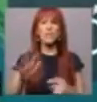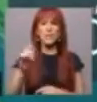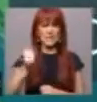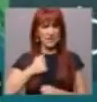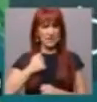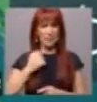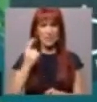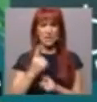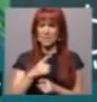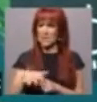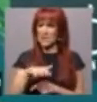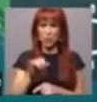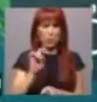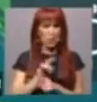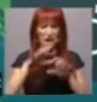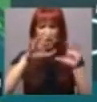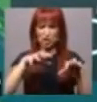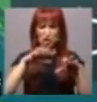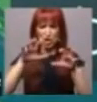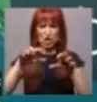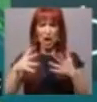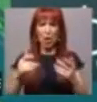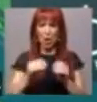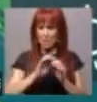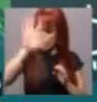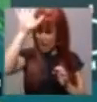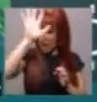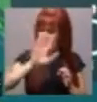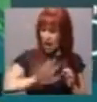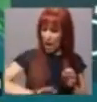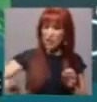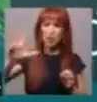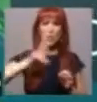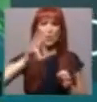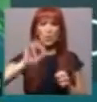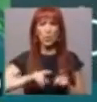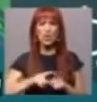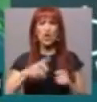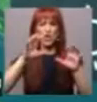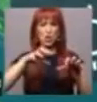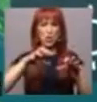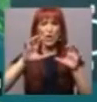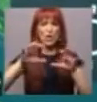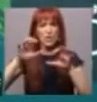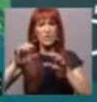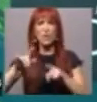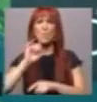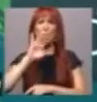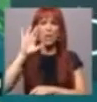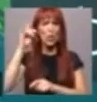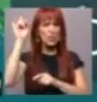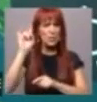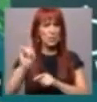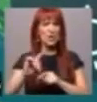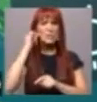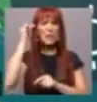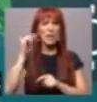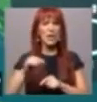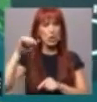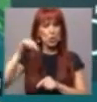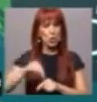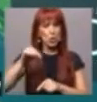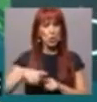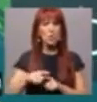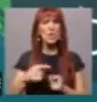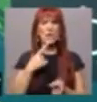sábado mantém-se esta situação de aguaceiros, agora já a estender-se a todo o país, portanto, por período de chuva ou aguaceiros, condições favoráveis à ocorrência de trovoada, em especial na região sul,